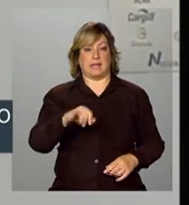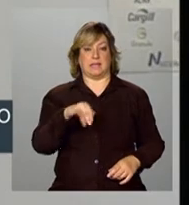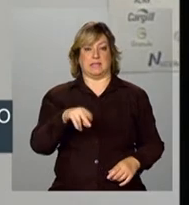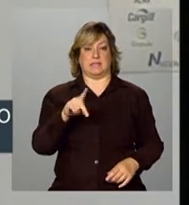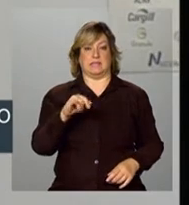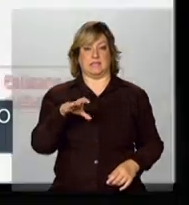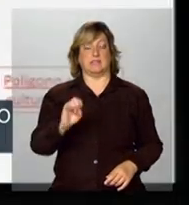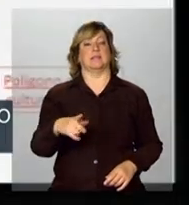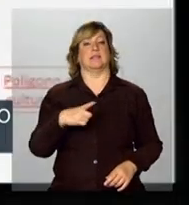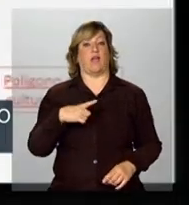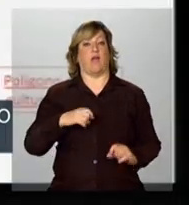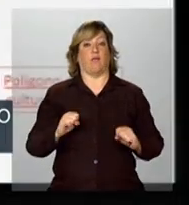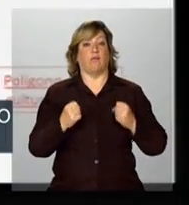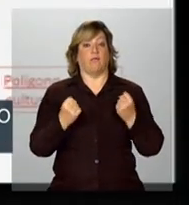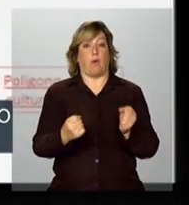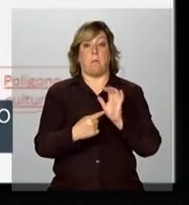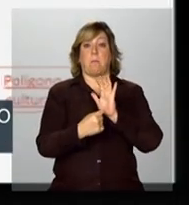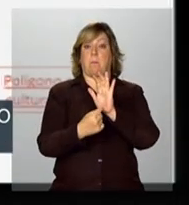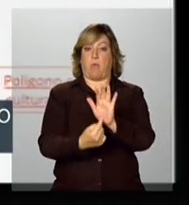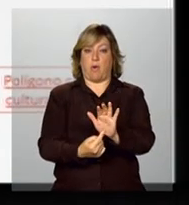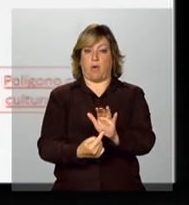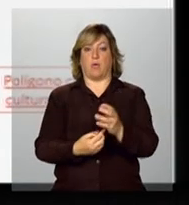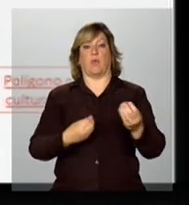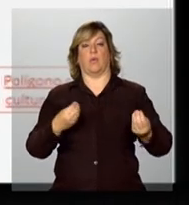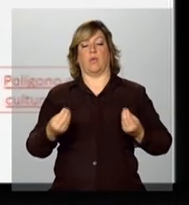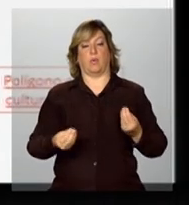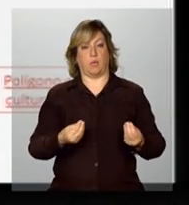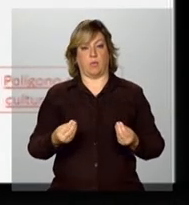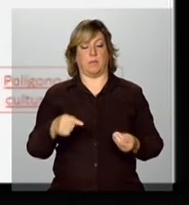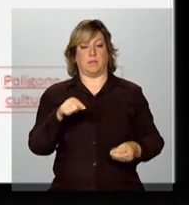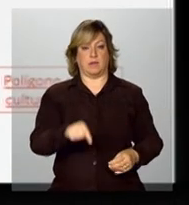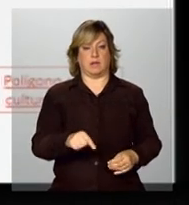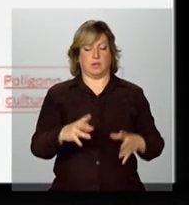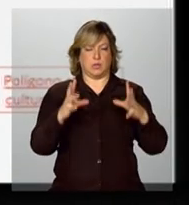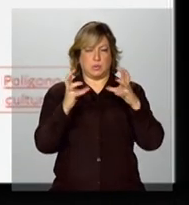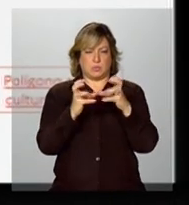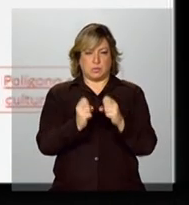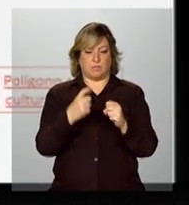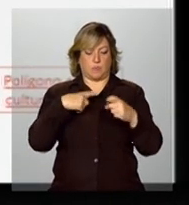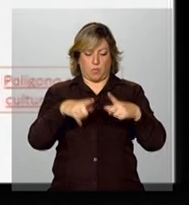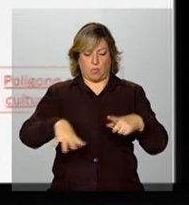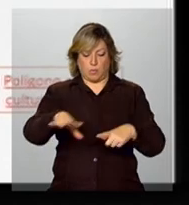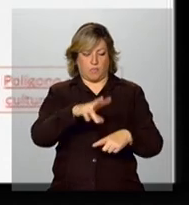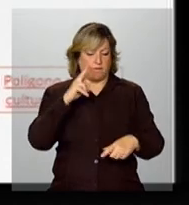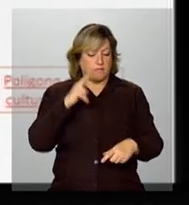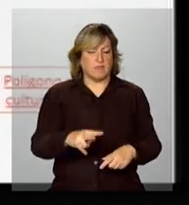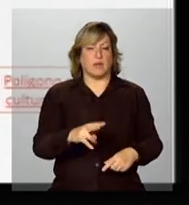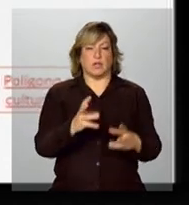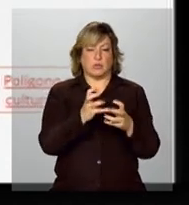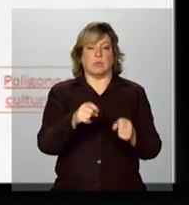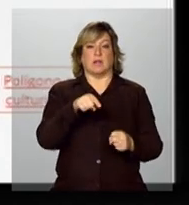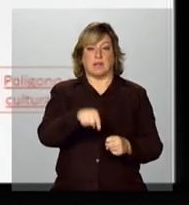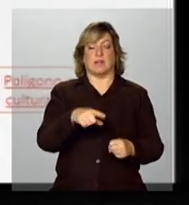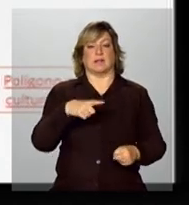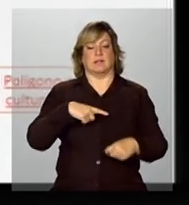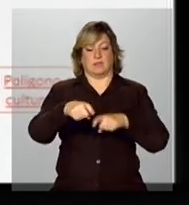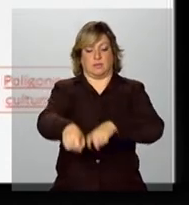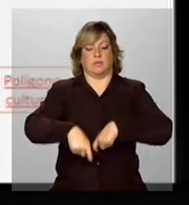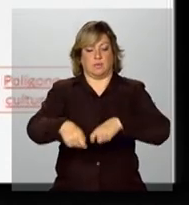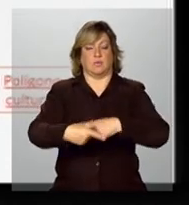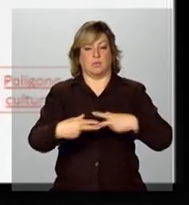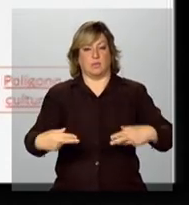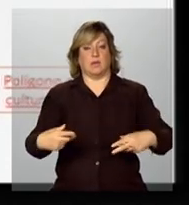ter um forte indício, né, de que um polígono escuro aqui como esse é de uma cultura agrícola, e um polígono